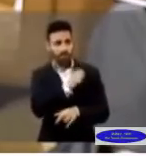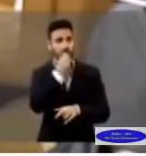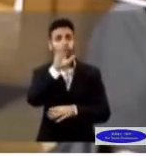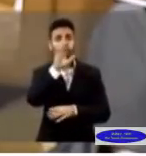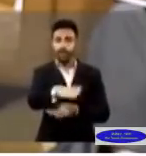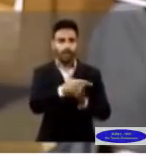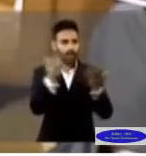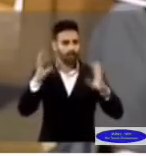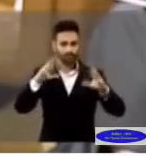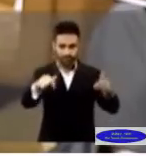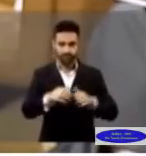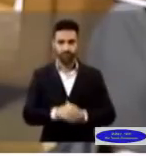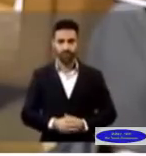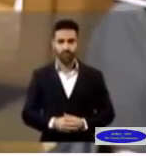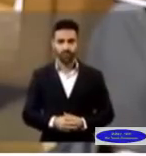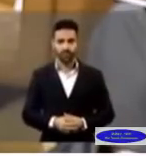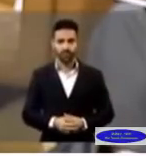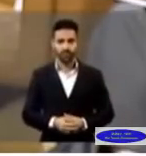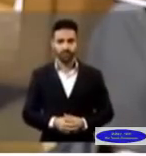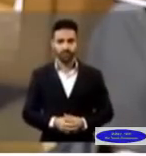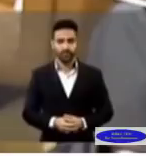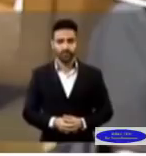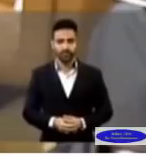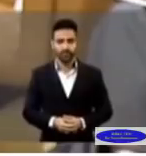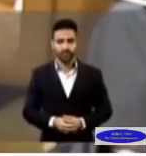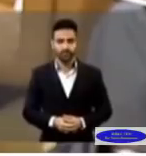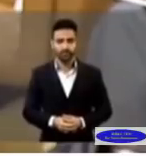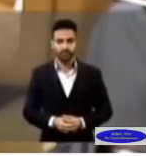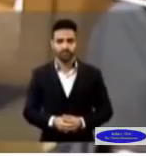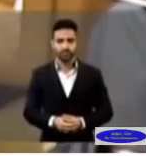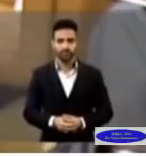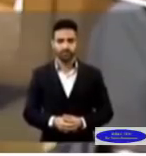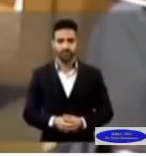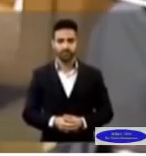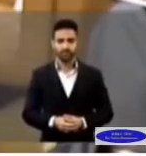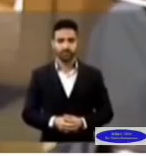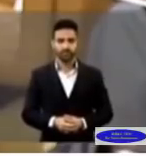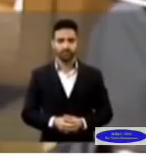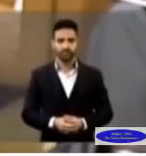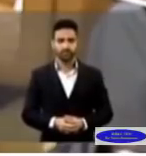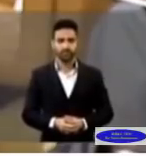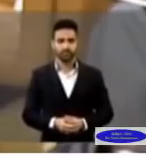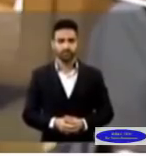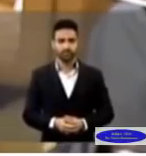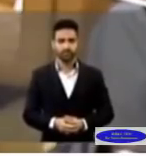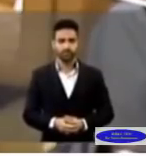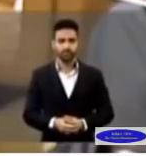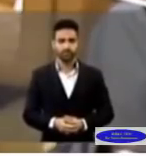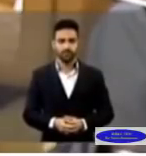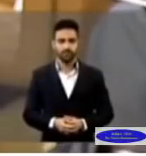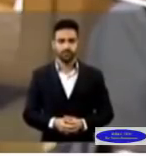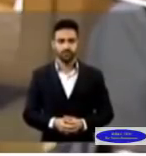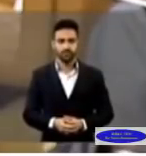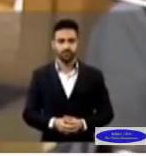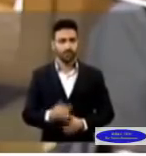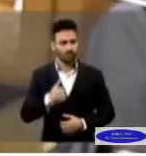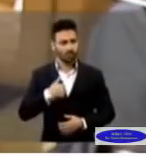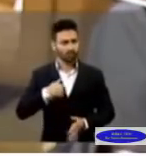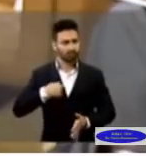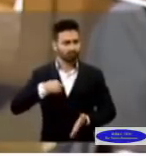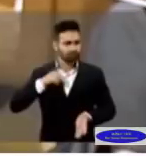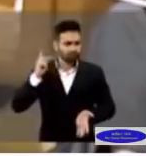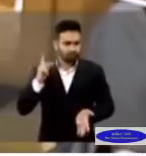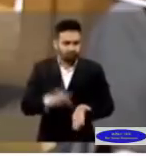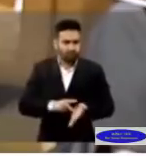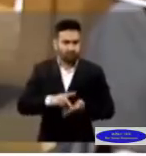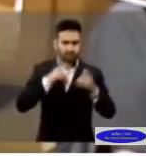jurídica genuína, data máxima venia. O que nós temos aqui em caráter principal preponderando é uma